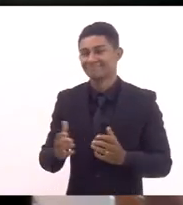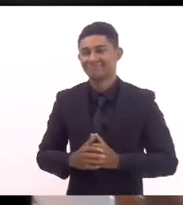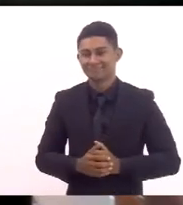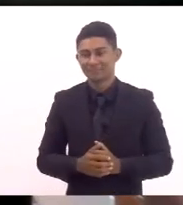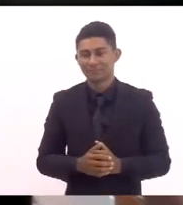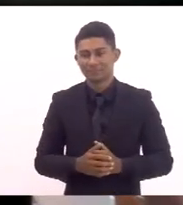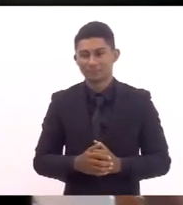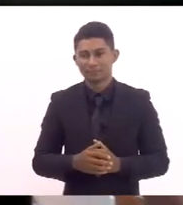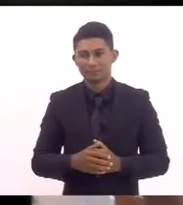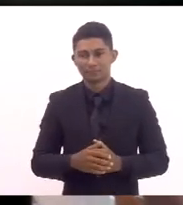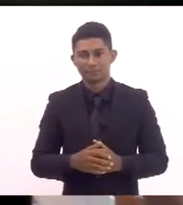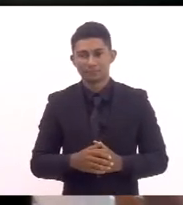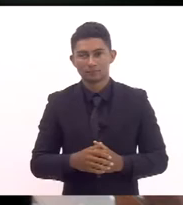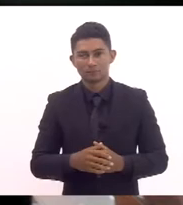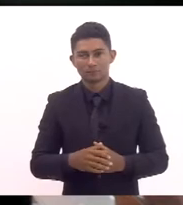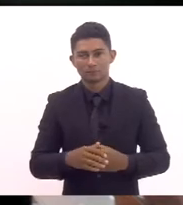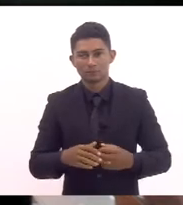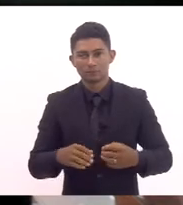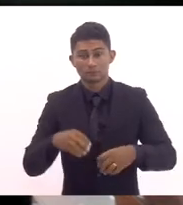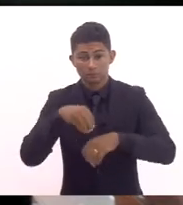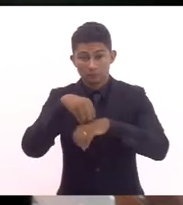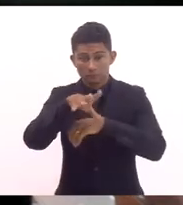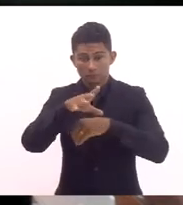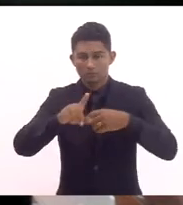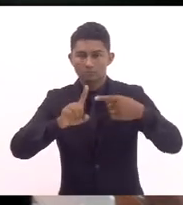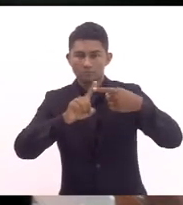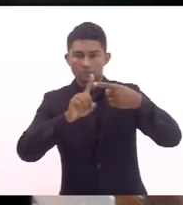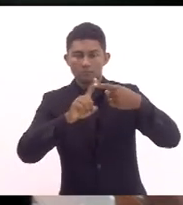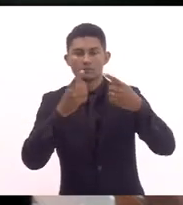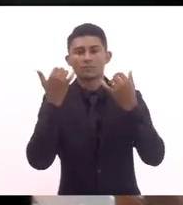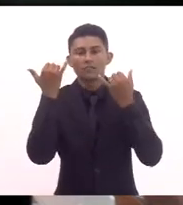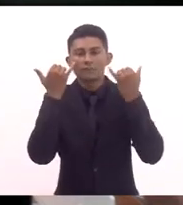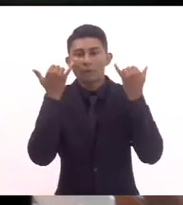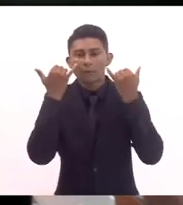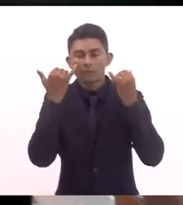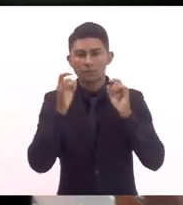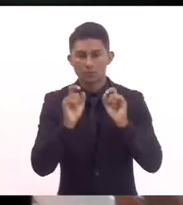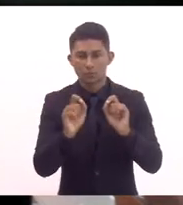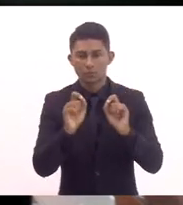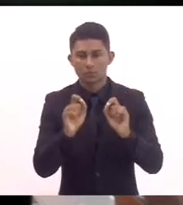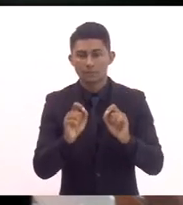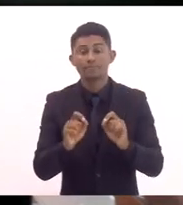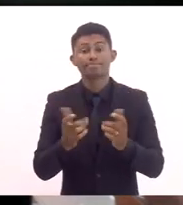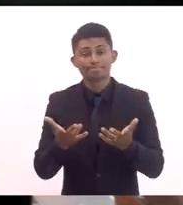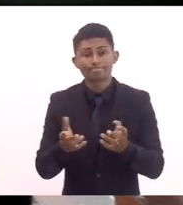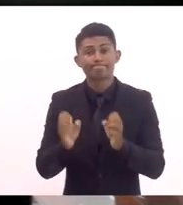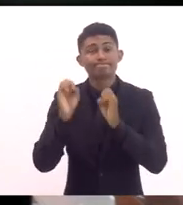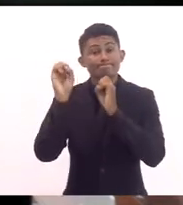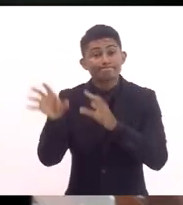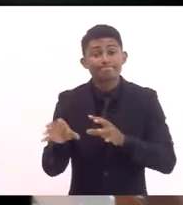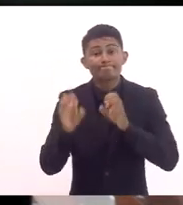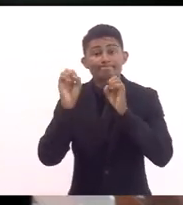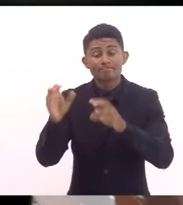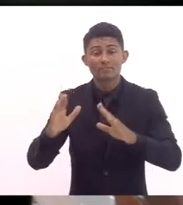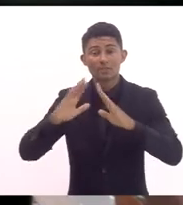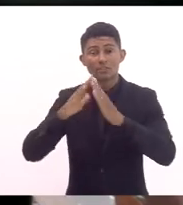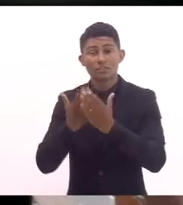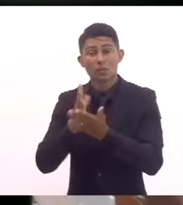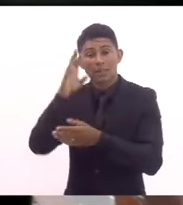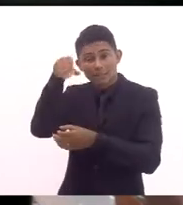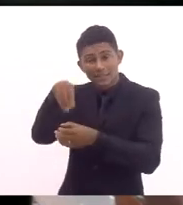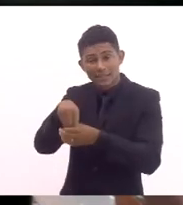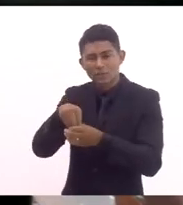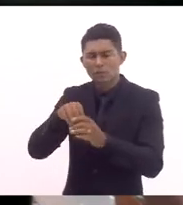é a primeira ideia que diz respeito à informação seria ensinar fisiologia do parto no colégio